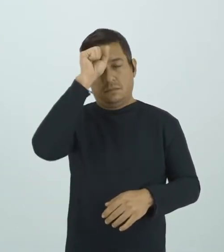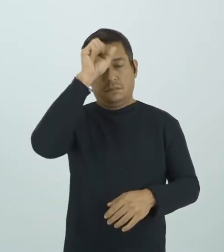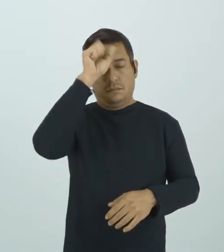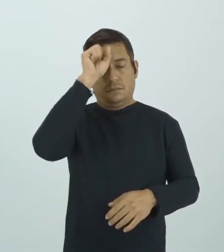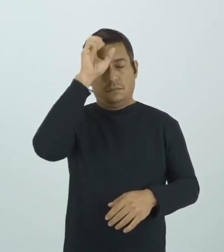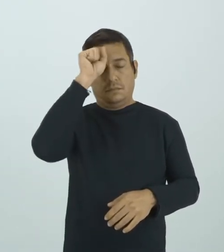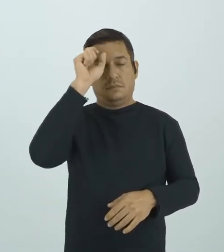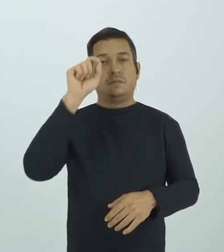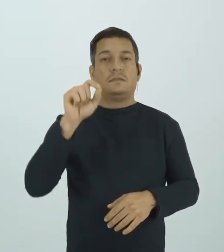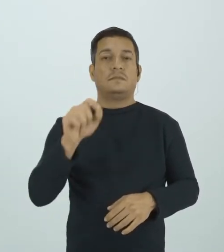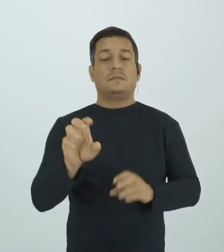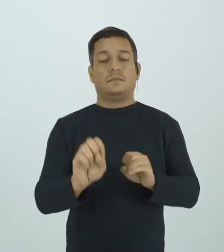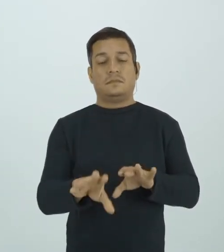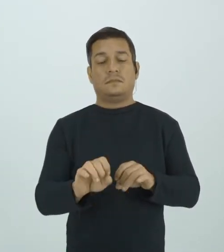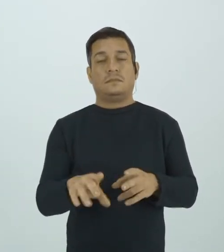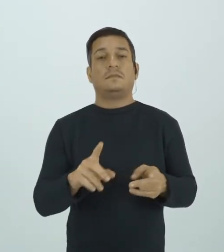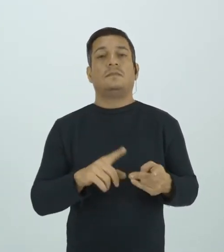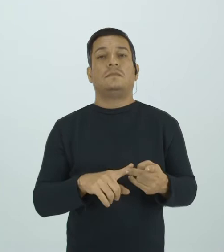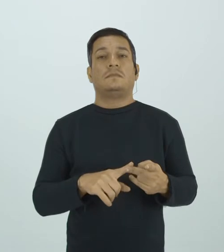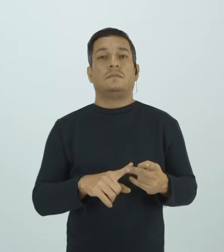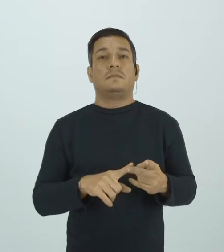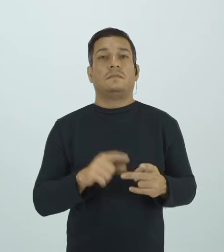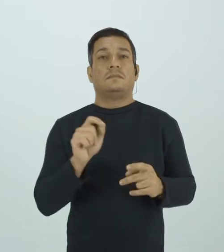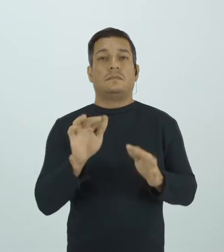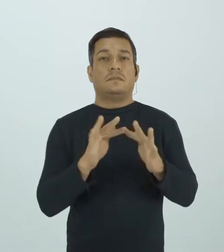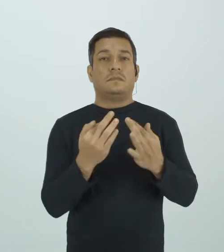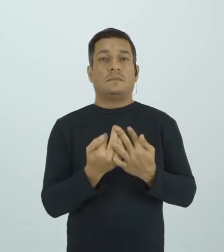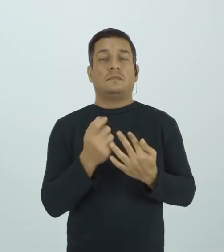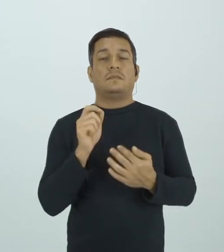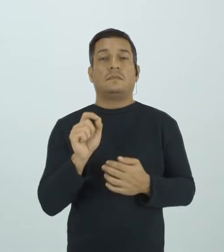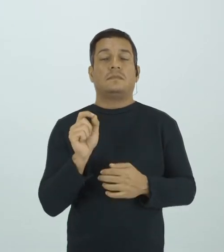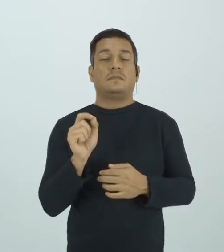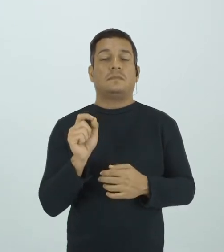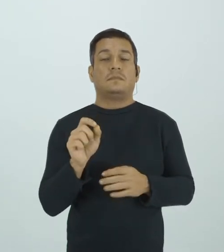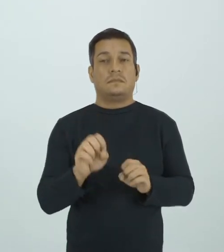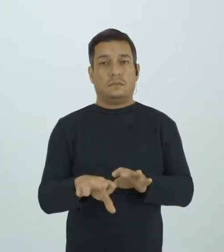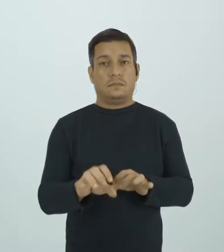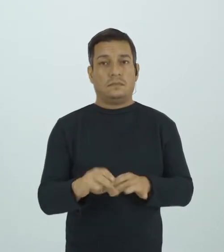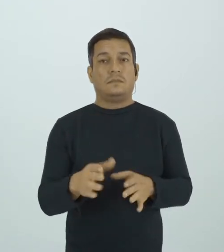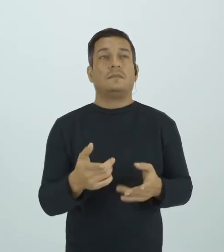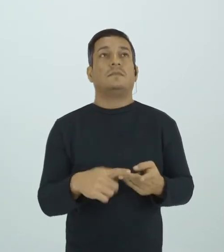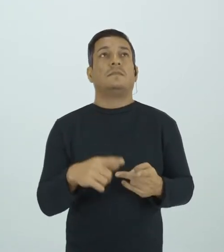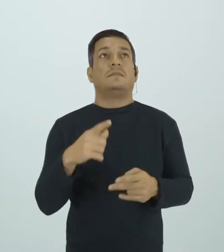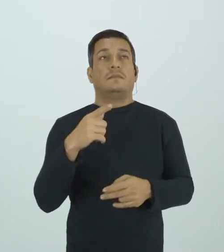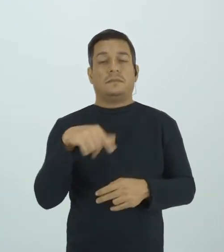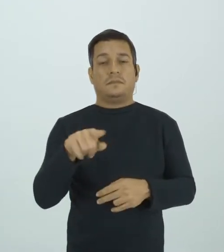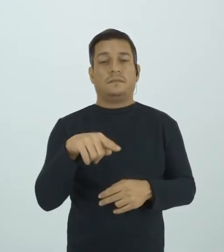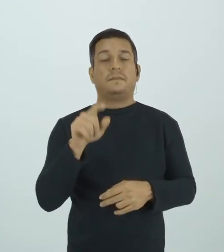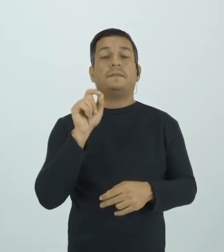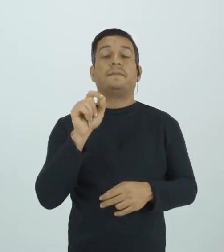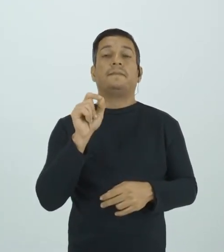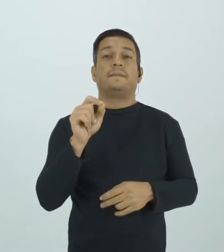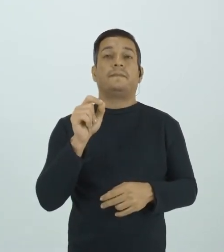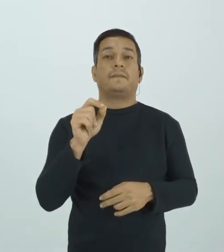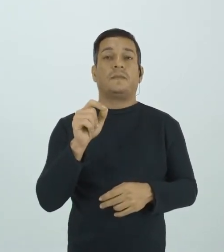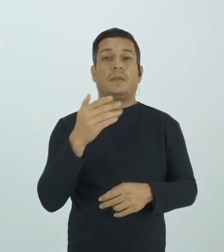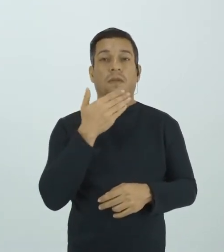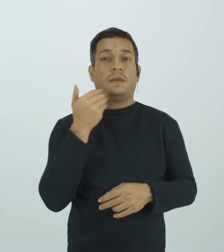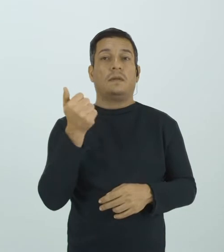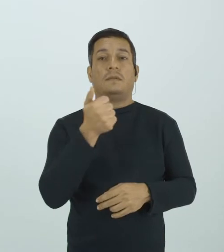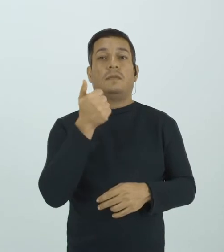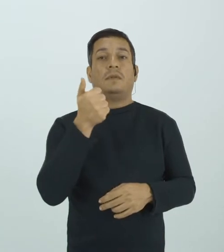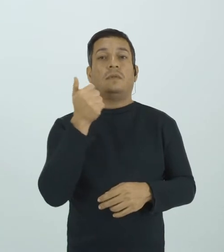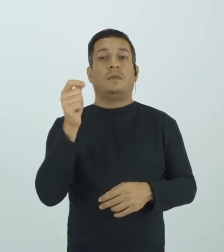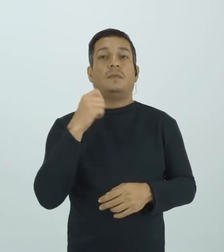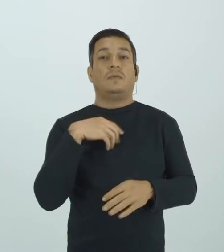aprendeu os ensinamentos, o que a sua família ensinou, quando você melhorou